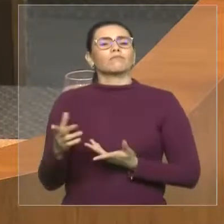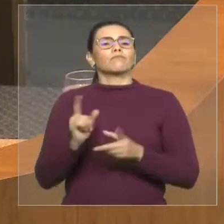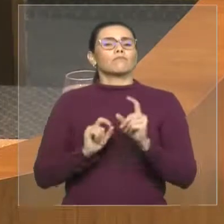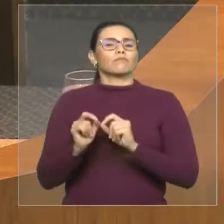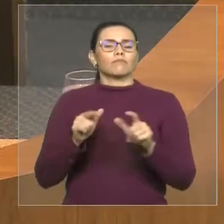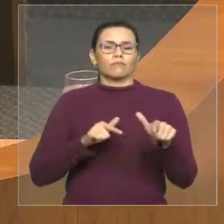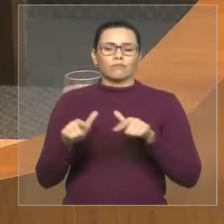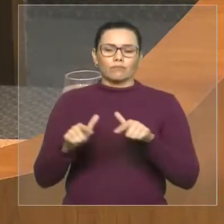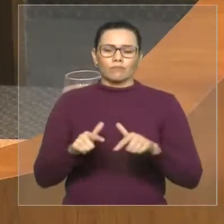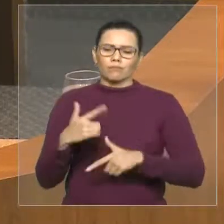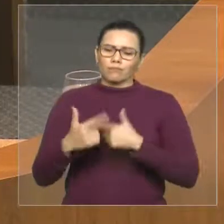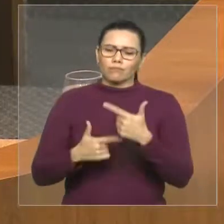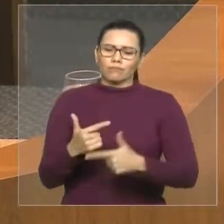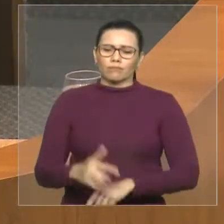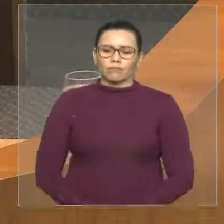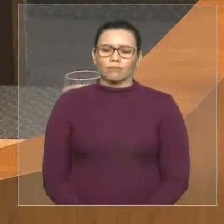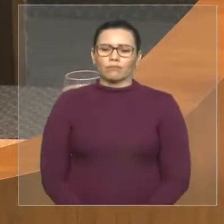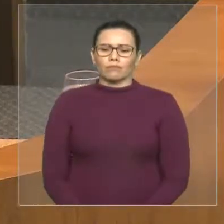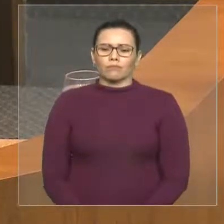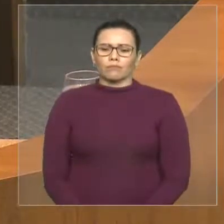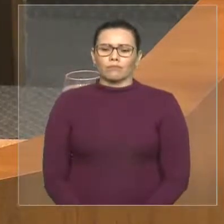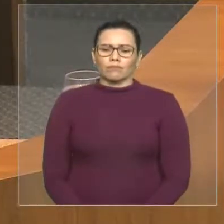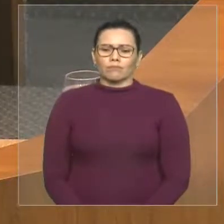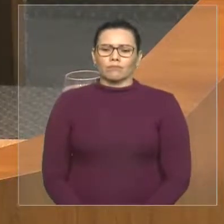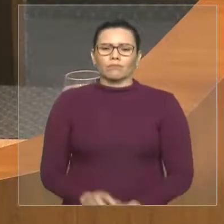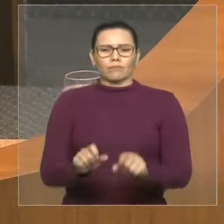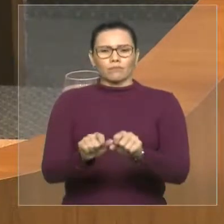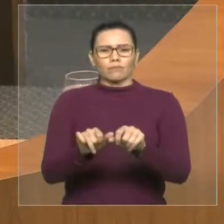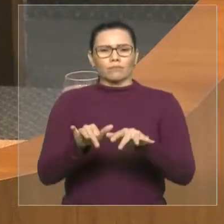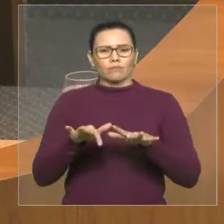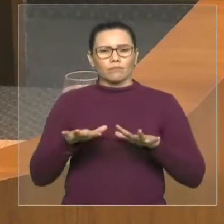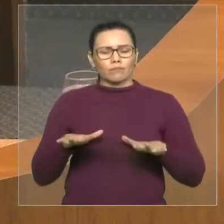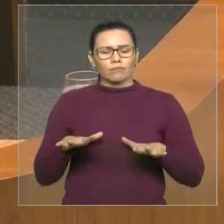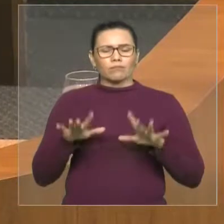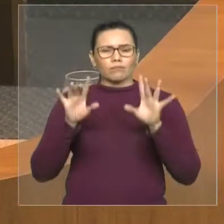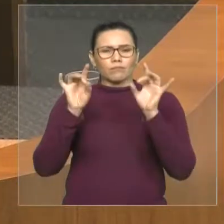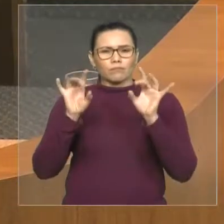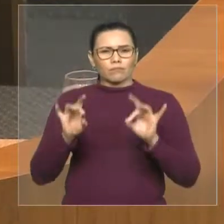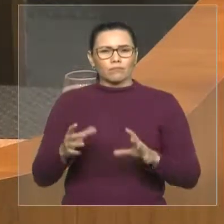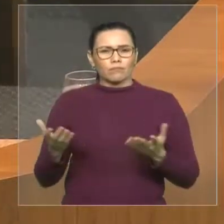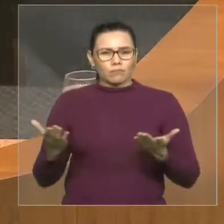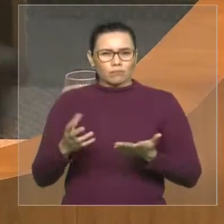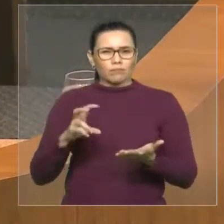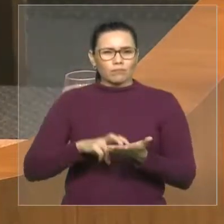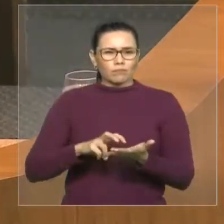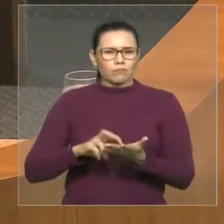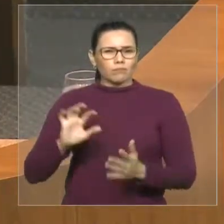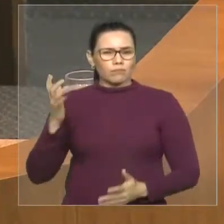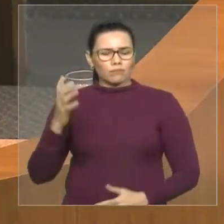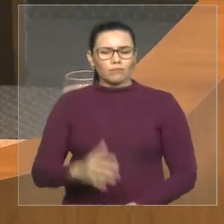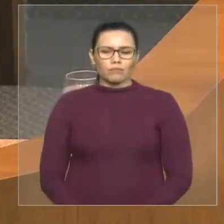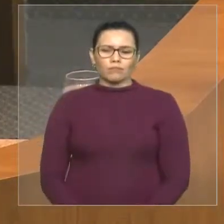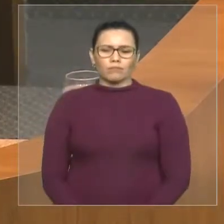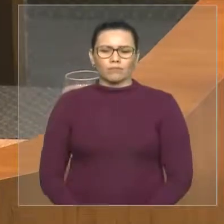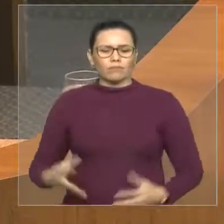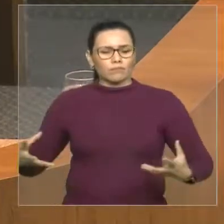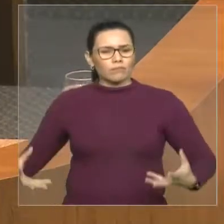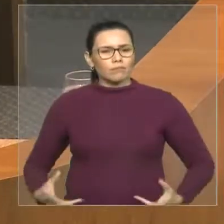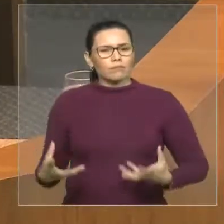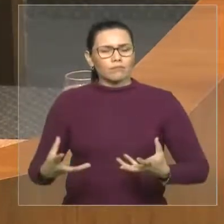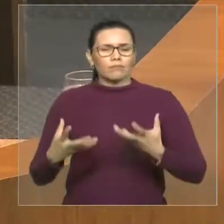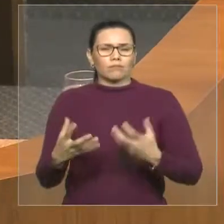destacar uma sessão solene que nós fizemos na manhã de hoje, em homenagem aos atletas maranhenses